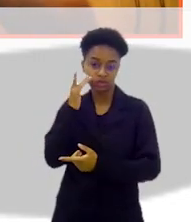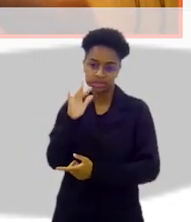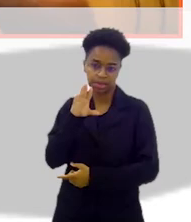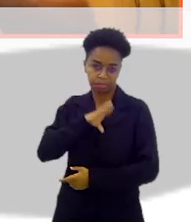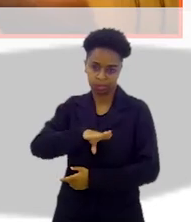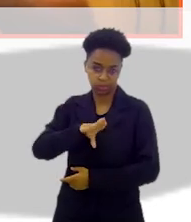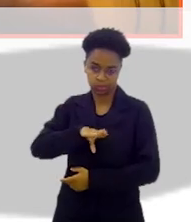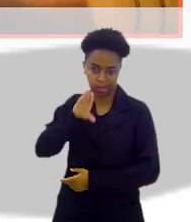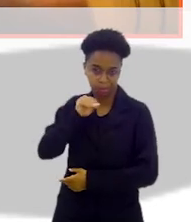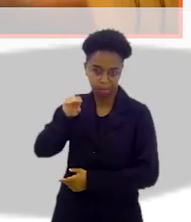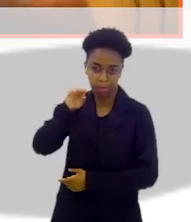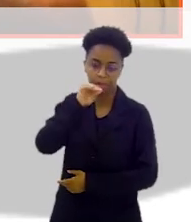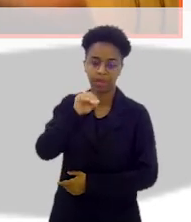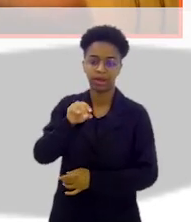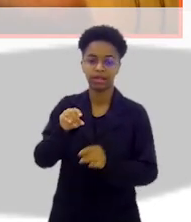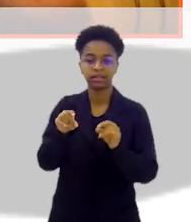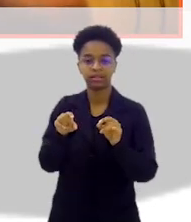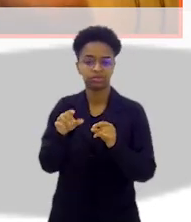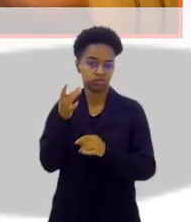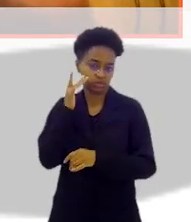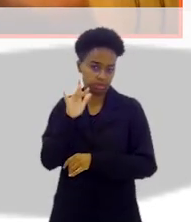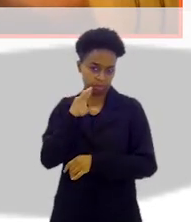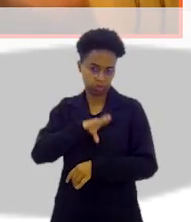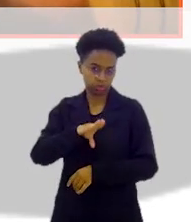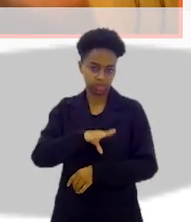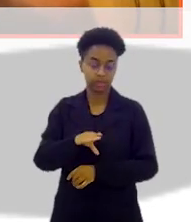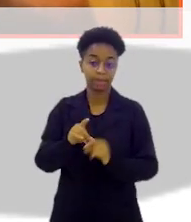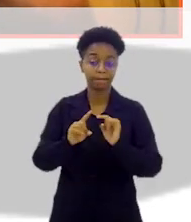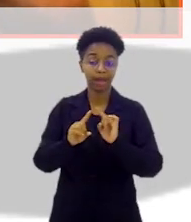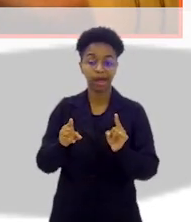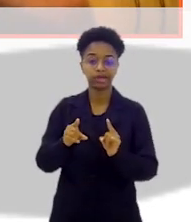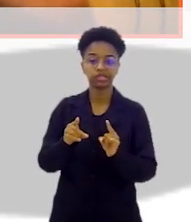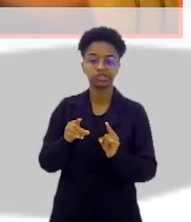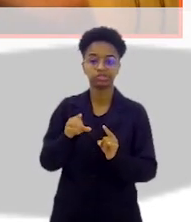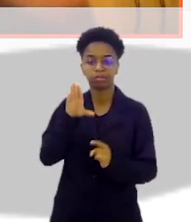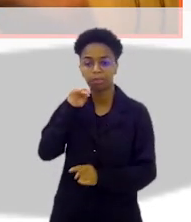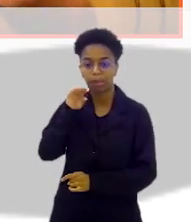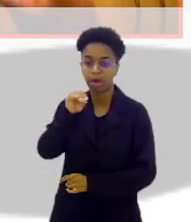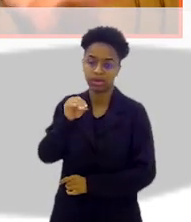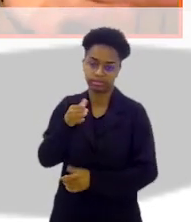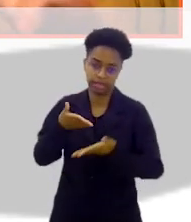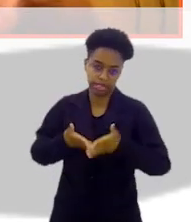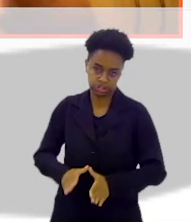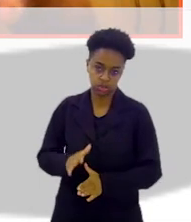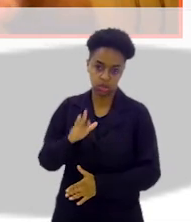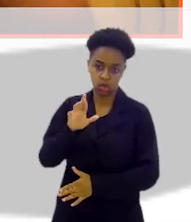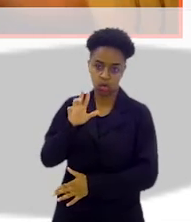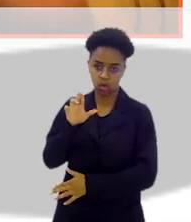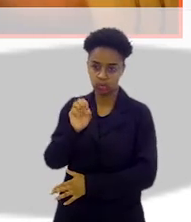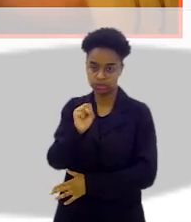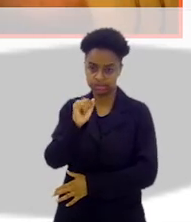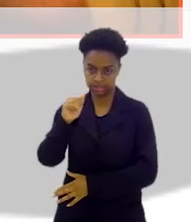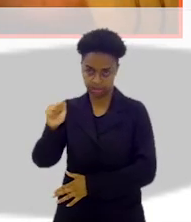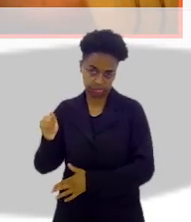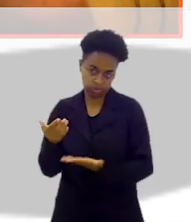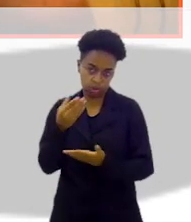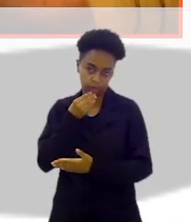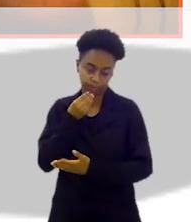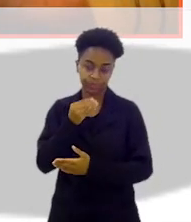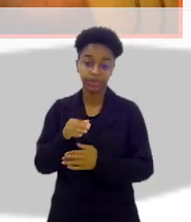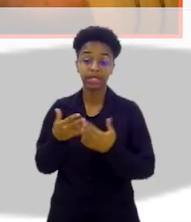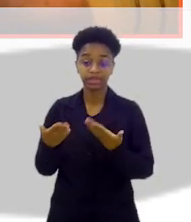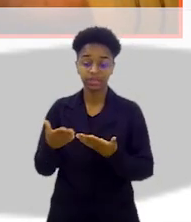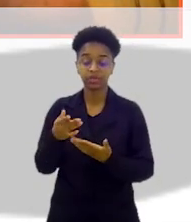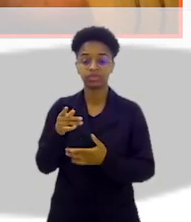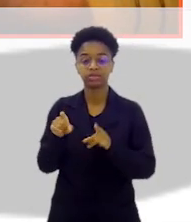falava português. E não falava, e ela falava muito, ela era russa, naturalmente, nativa,